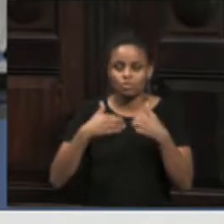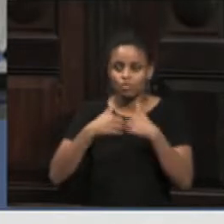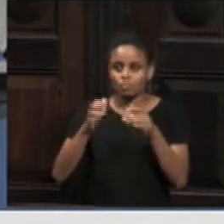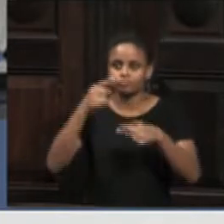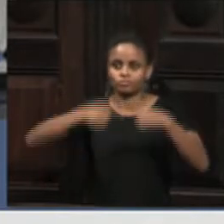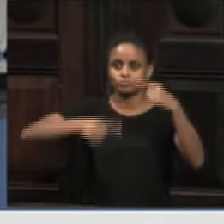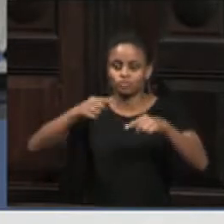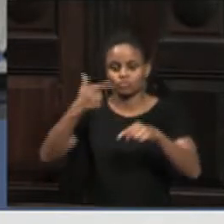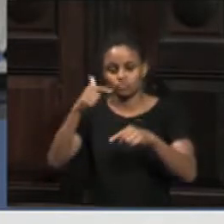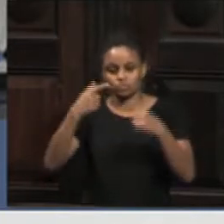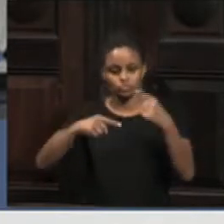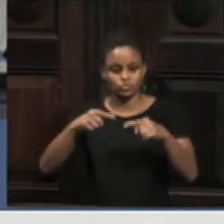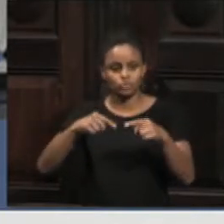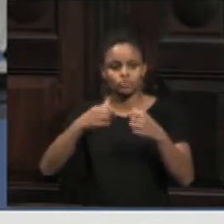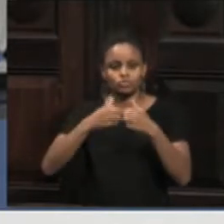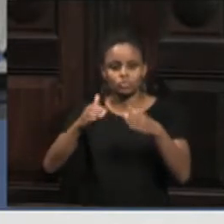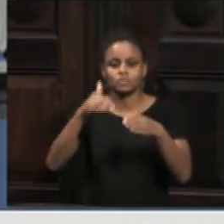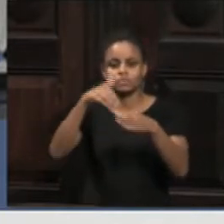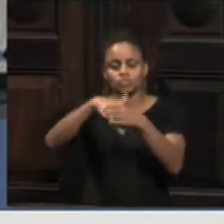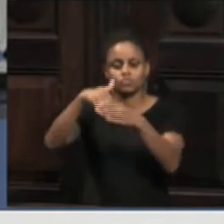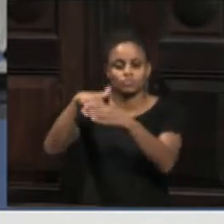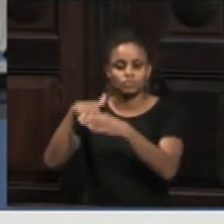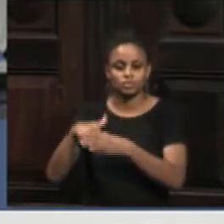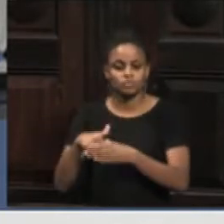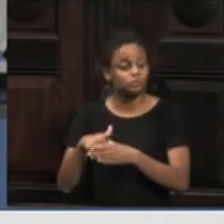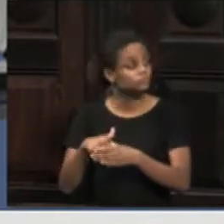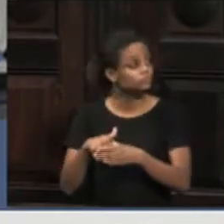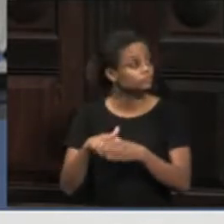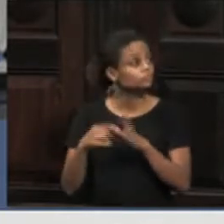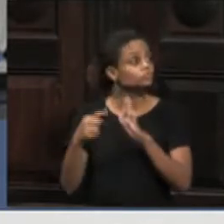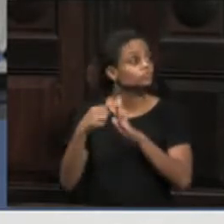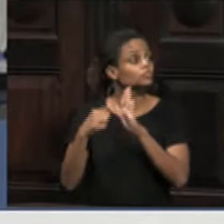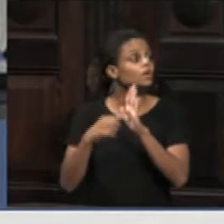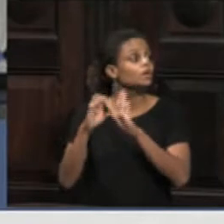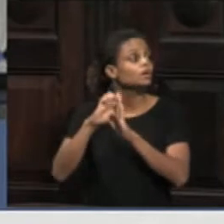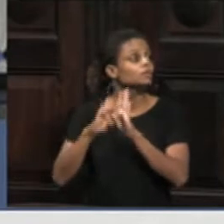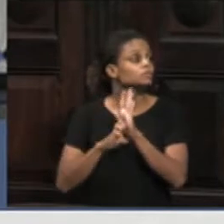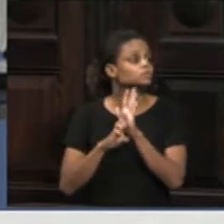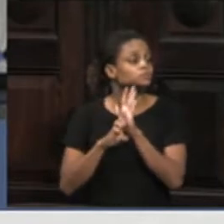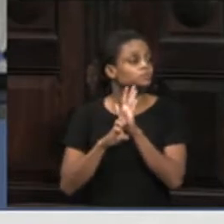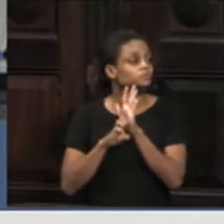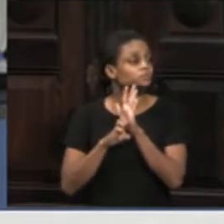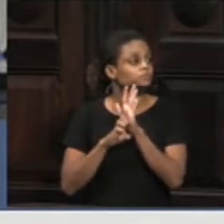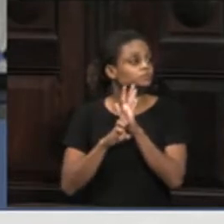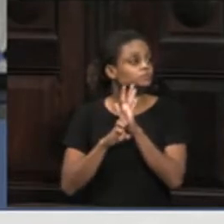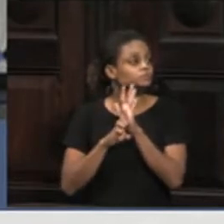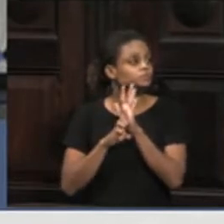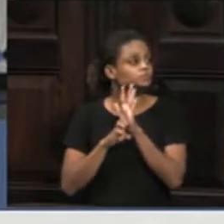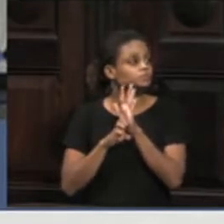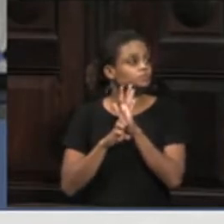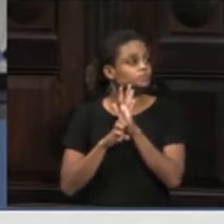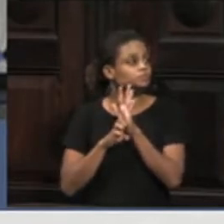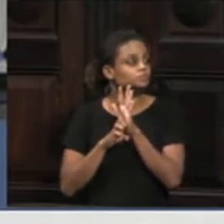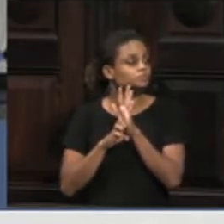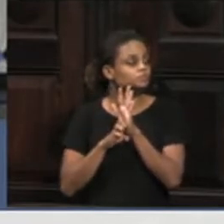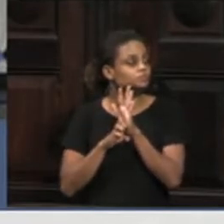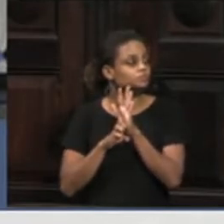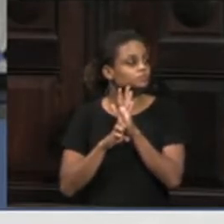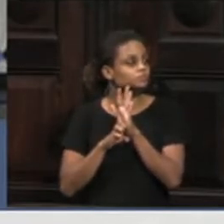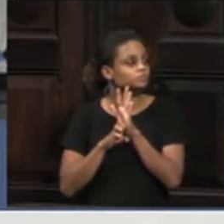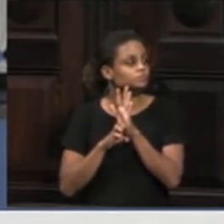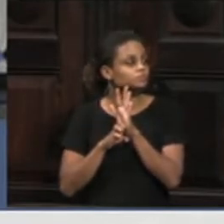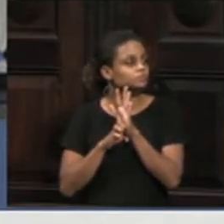queira discutir, em votação, a emenda da Comissão